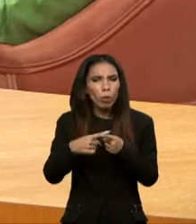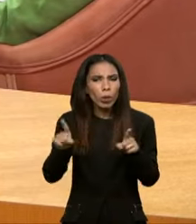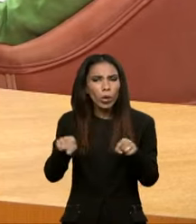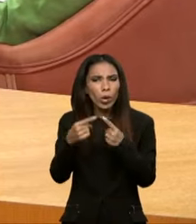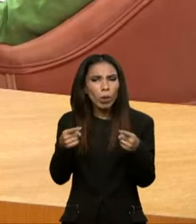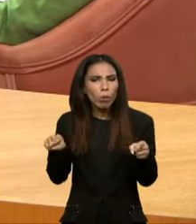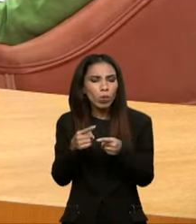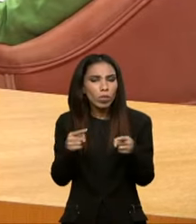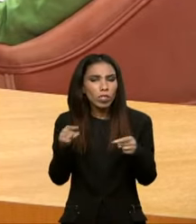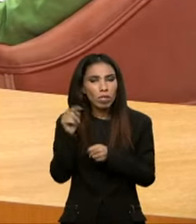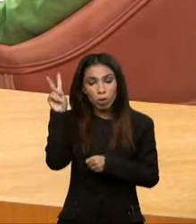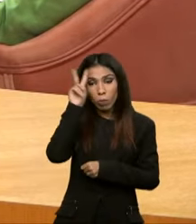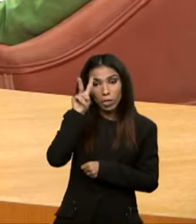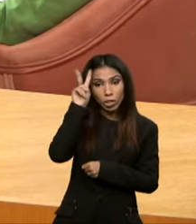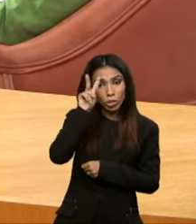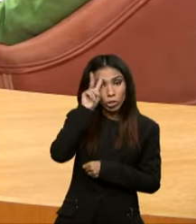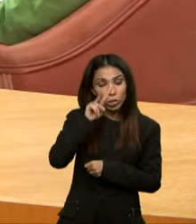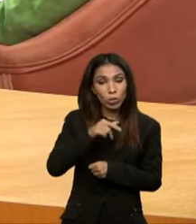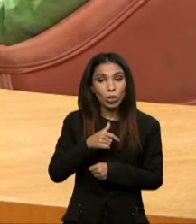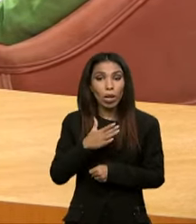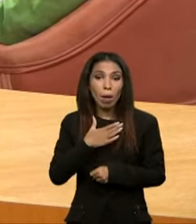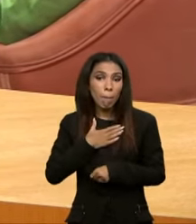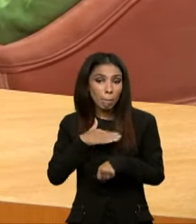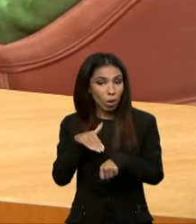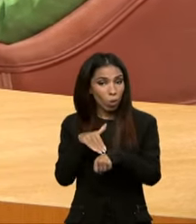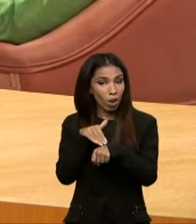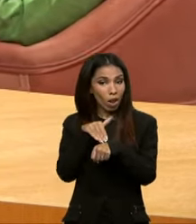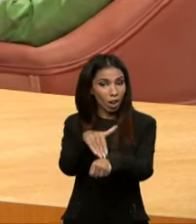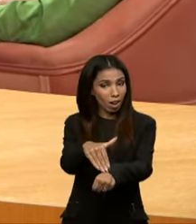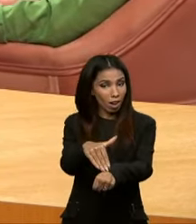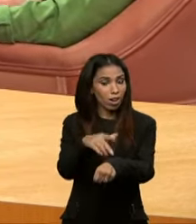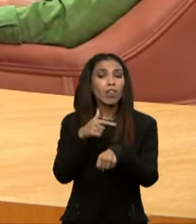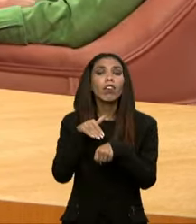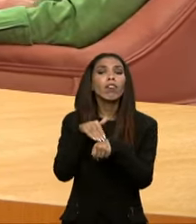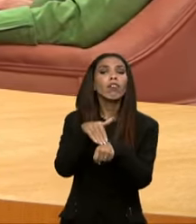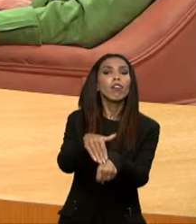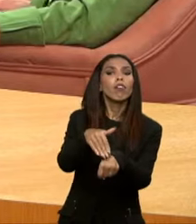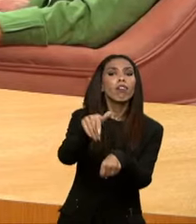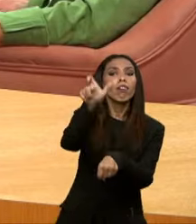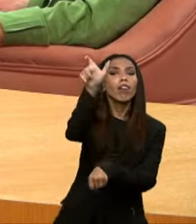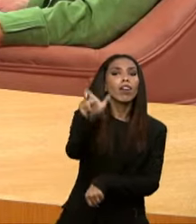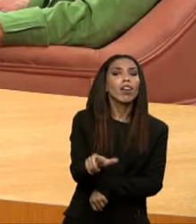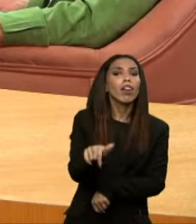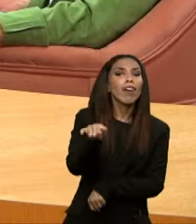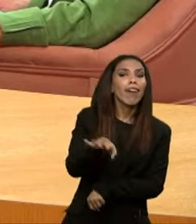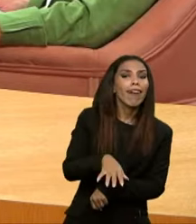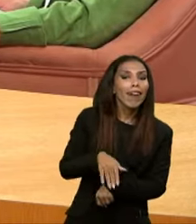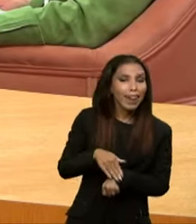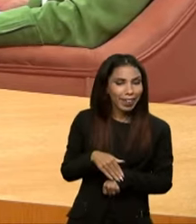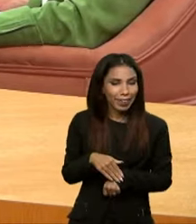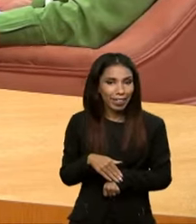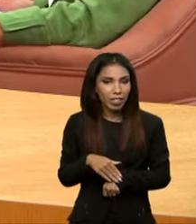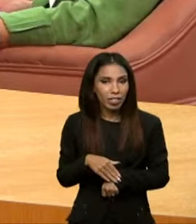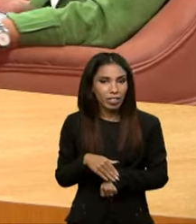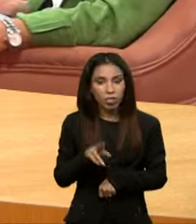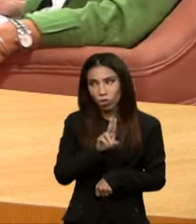você tá contando. Ah, sim. Meu recado, né? Meu recado. Esse recado foi pra quem, Alice? Foi pra quem? Olha, o nome